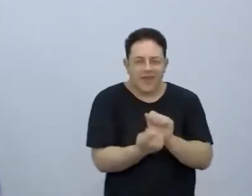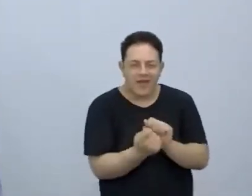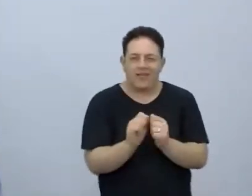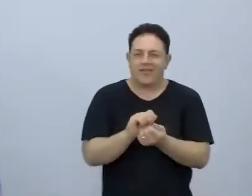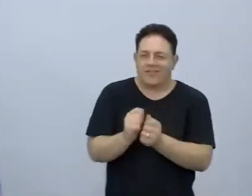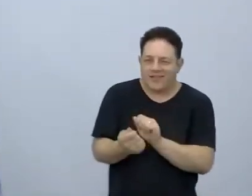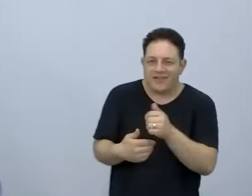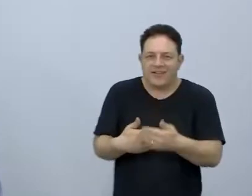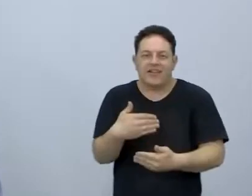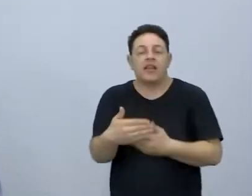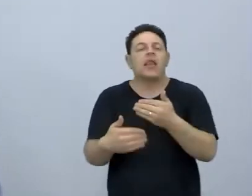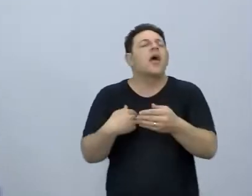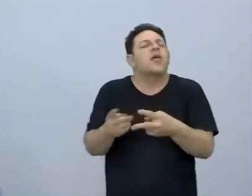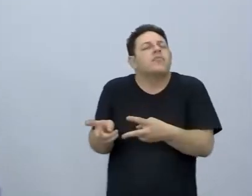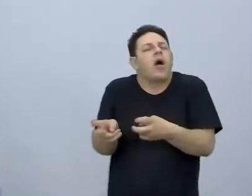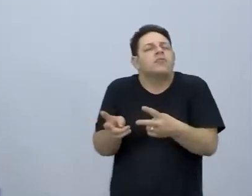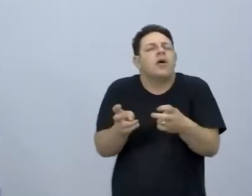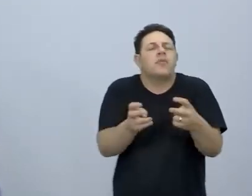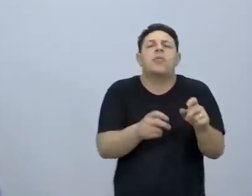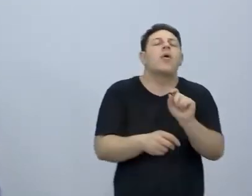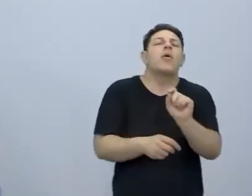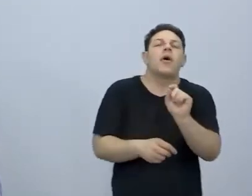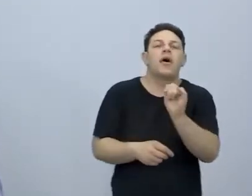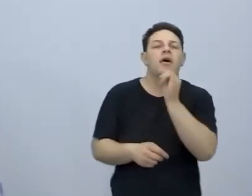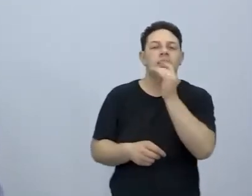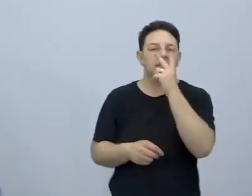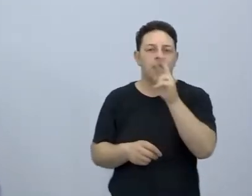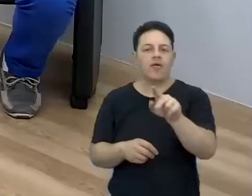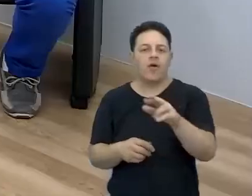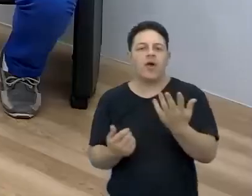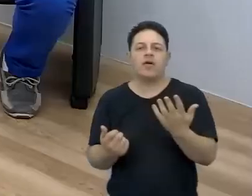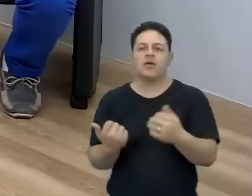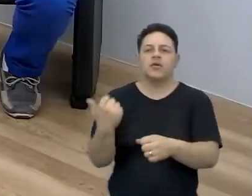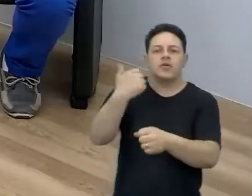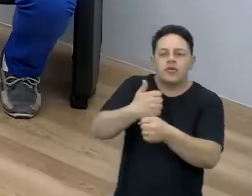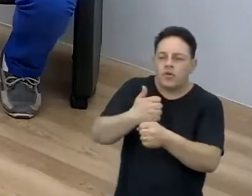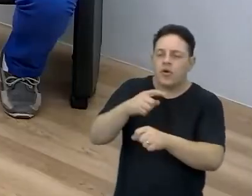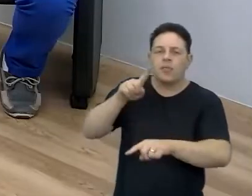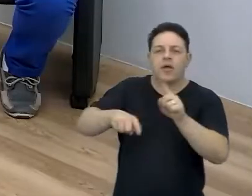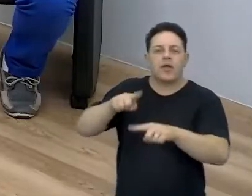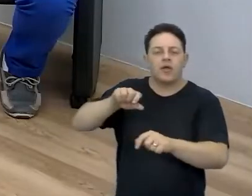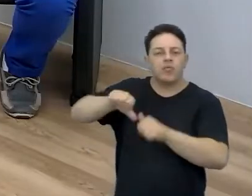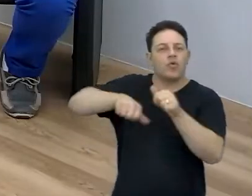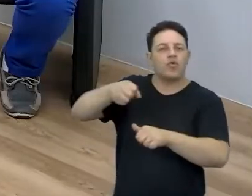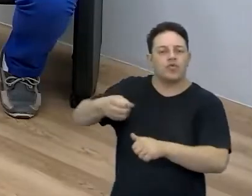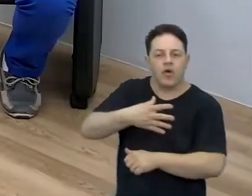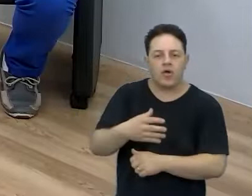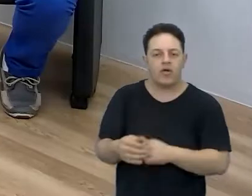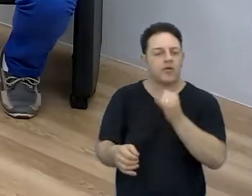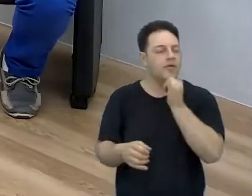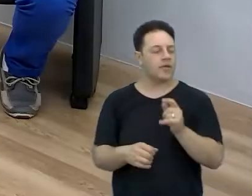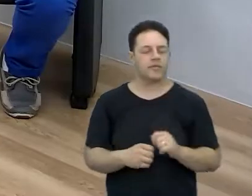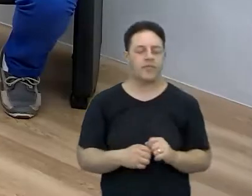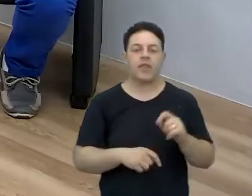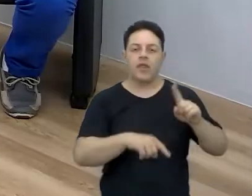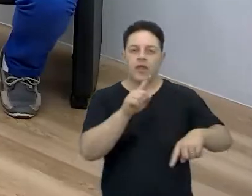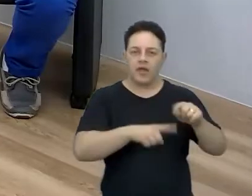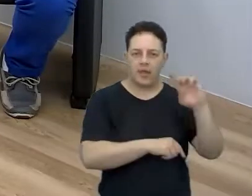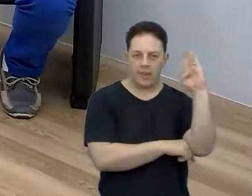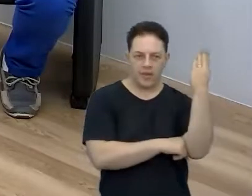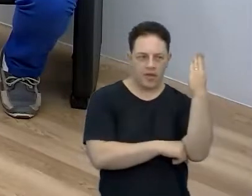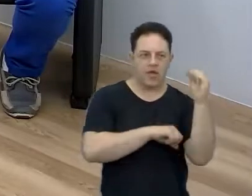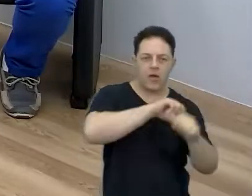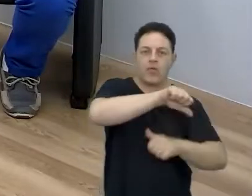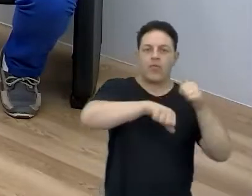Eu comecei a verificar as substituições de materiais, né? Então, por exemplo, eles estão substituindo a madeira